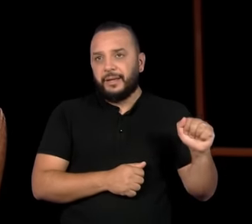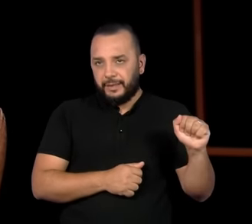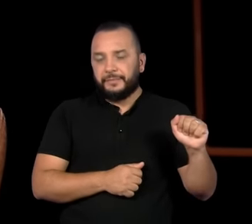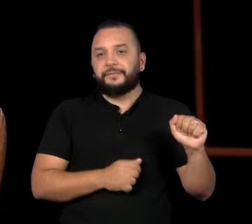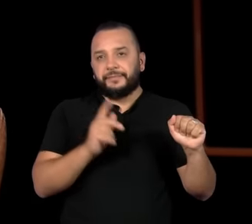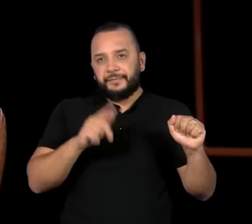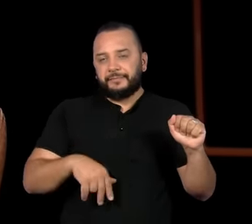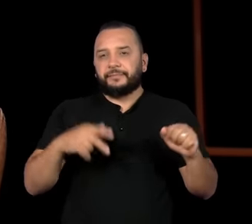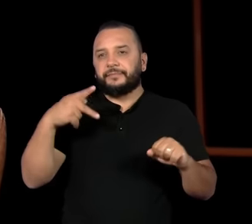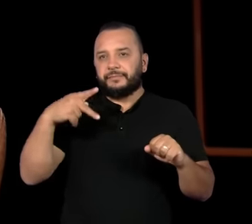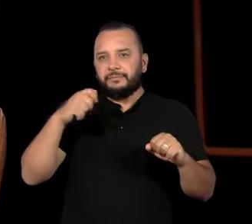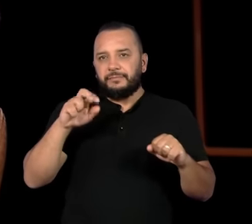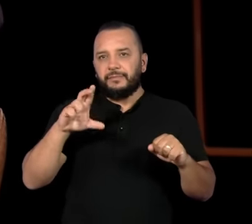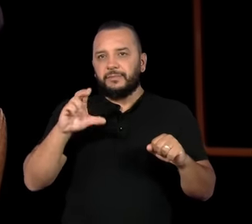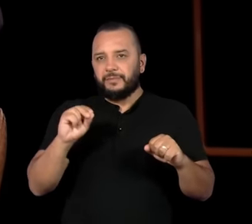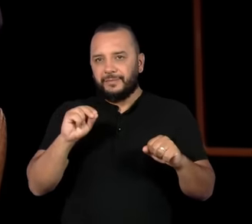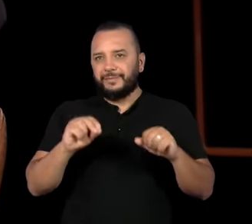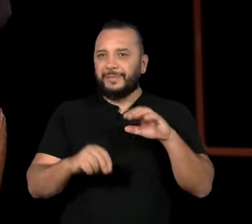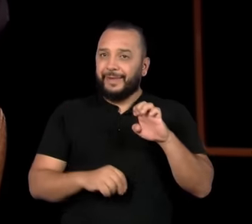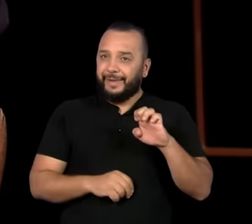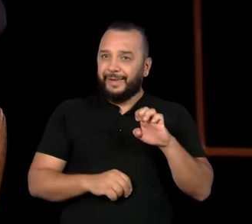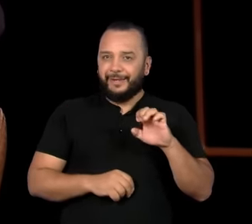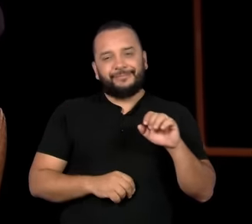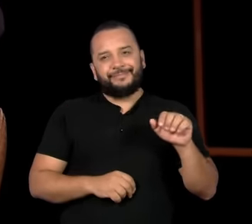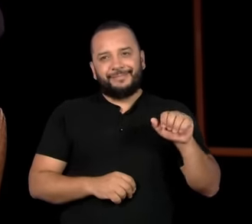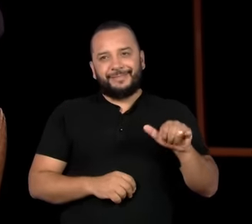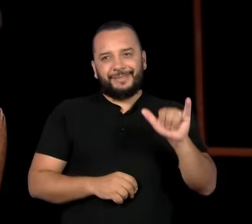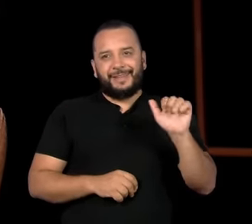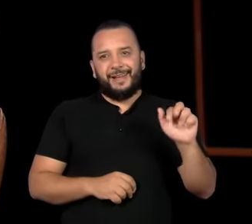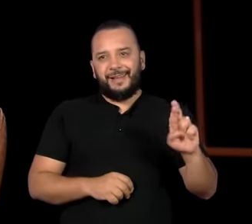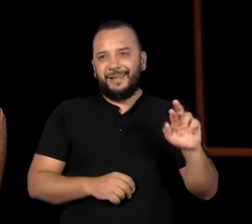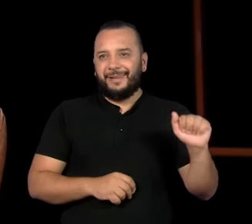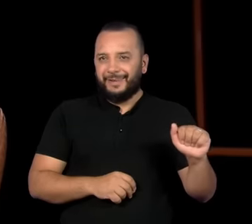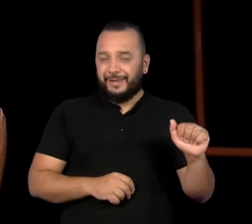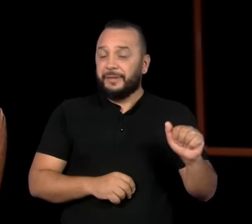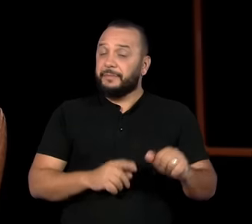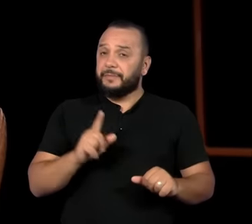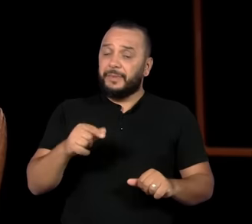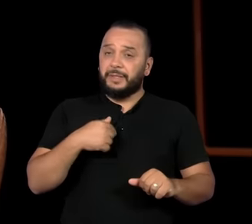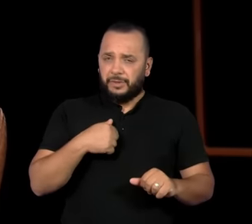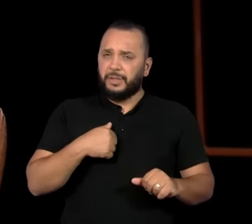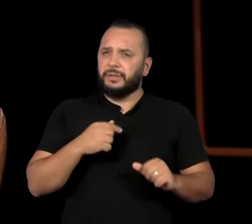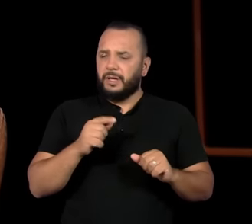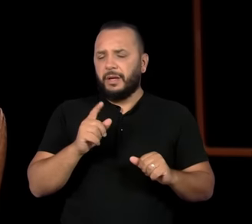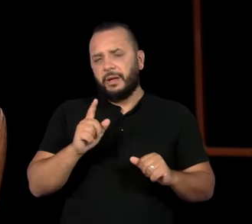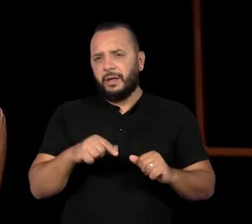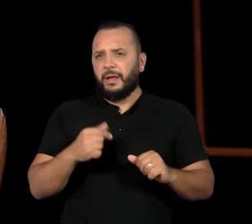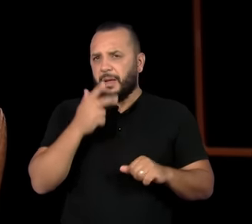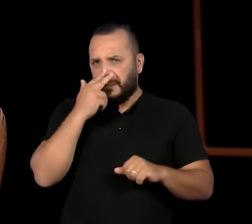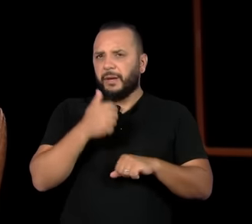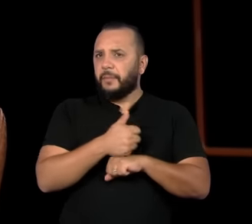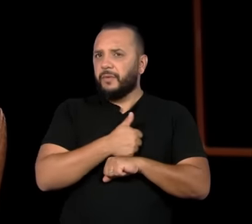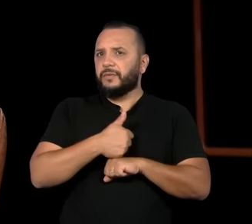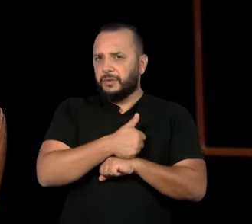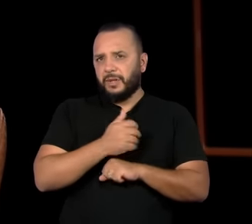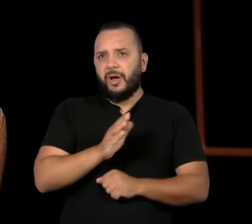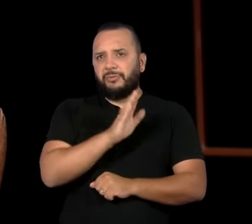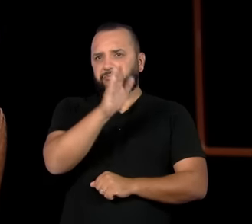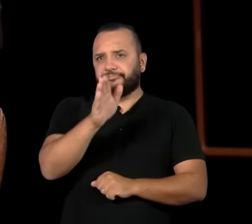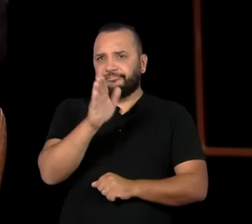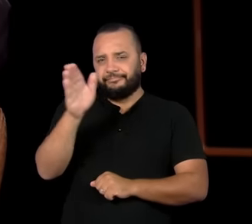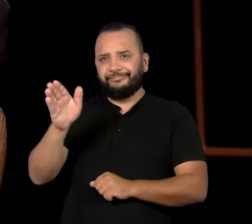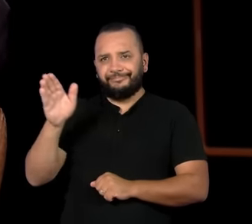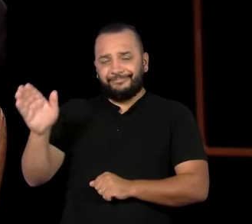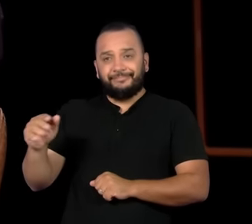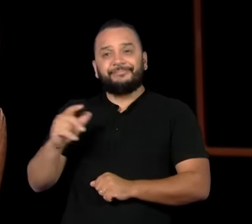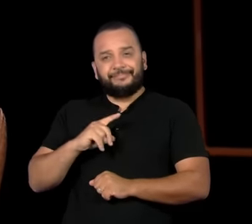e Yara. E aí sim, aí nós fizemos, mas não como calouros, aí nós já fazíamos como profissionais, fizemos